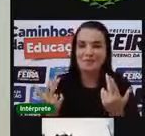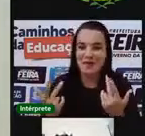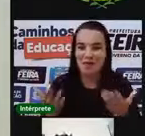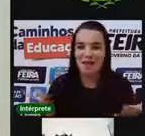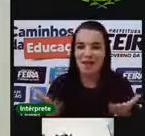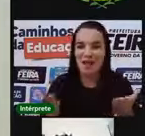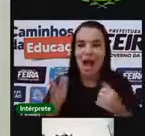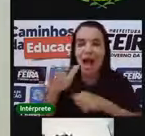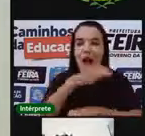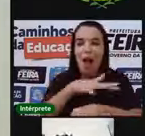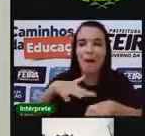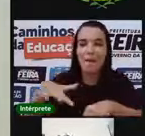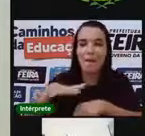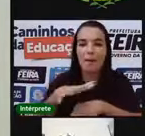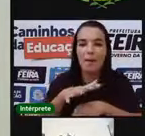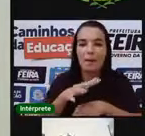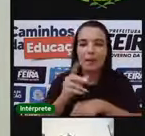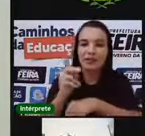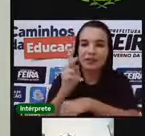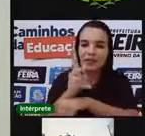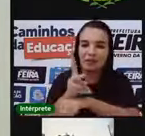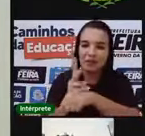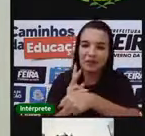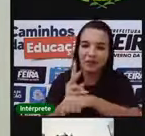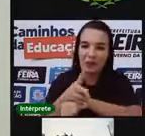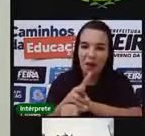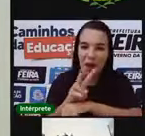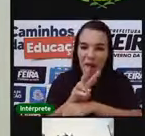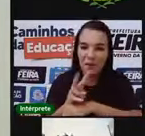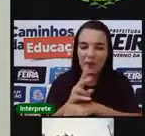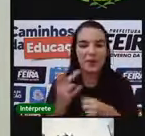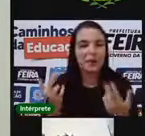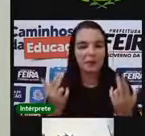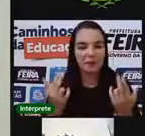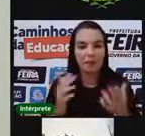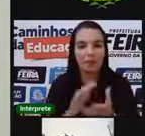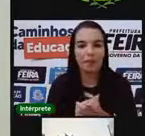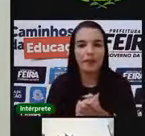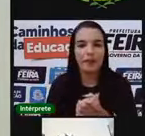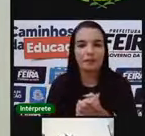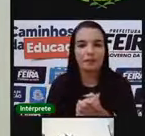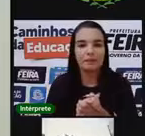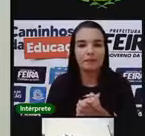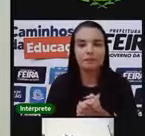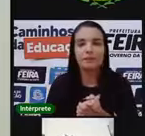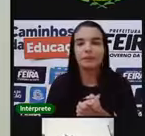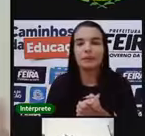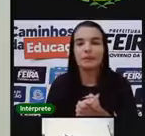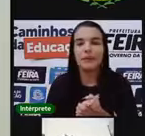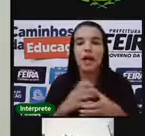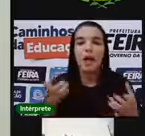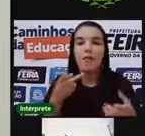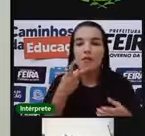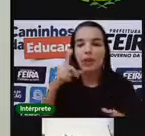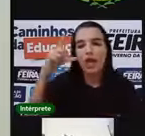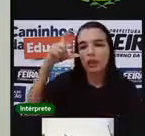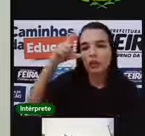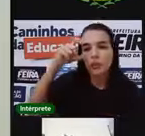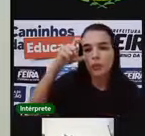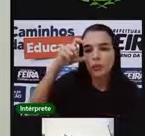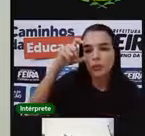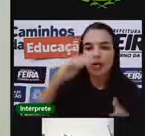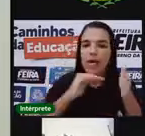não é diferente. Adolescente, jovem, assim, a gente se dispersa, a gente vai falar do nosso Insta, a gente vai